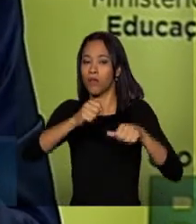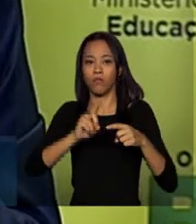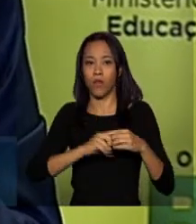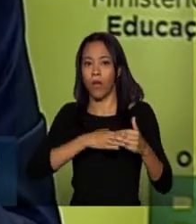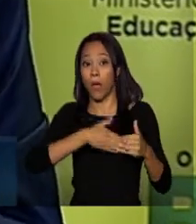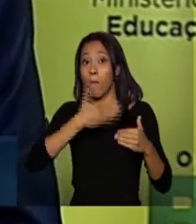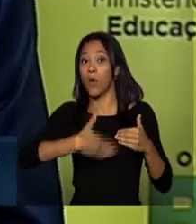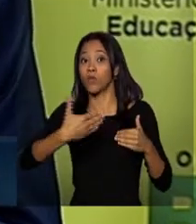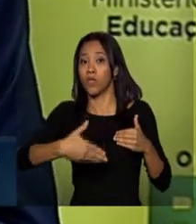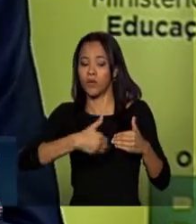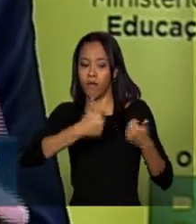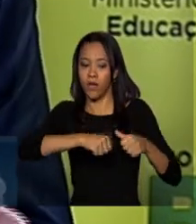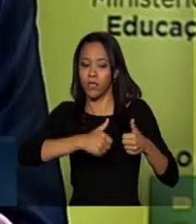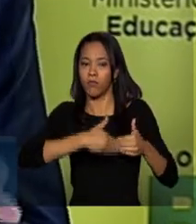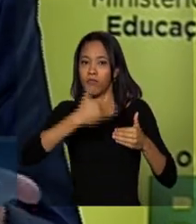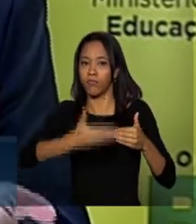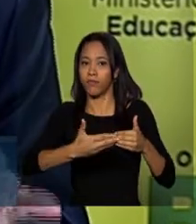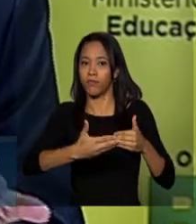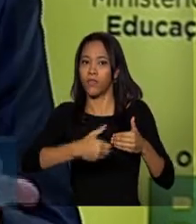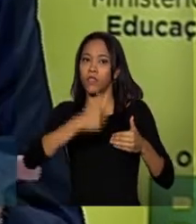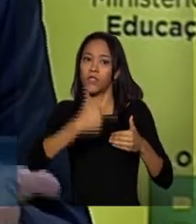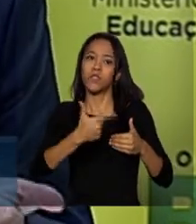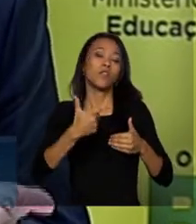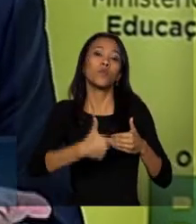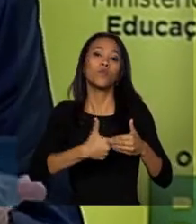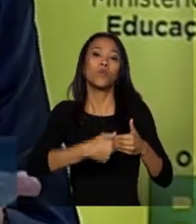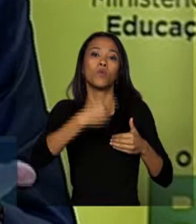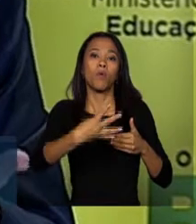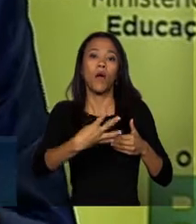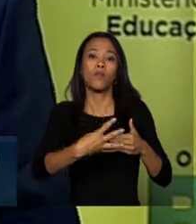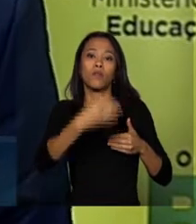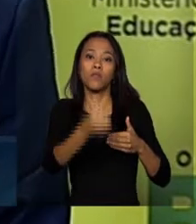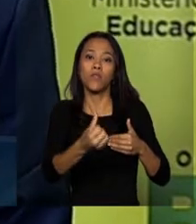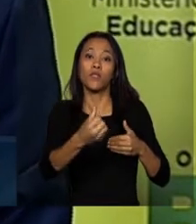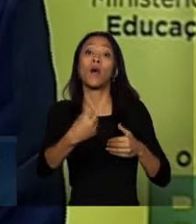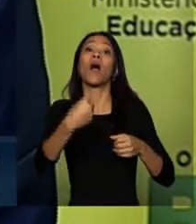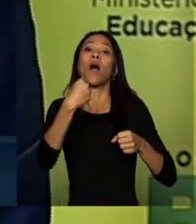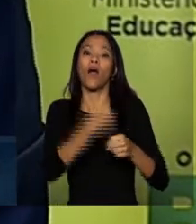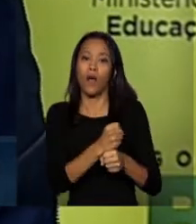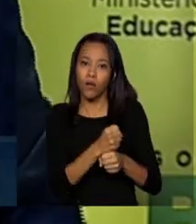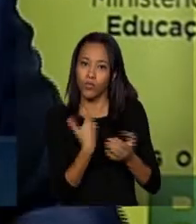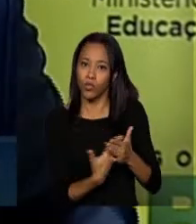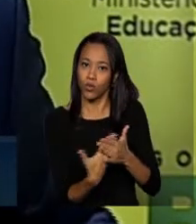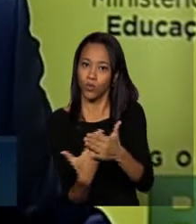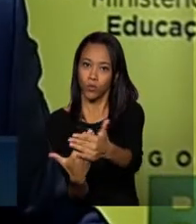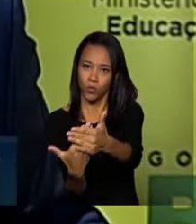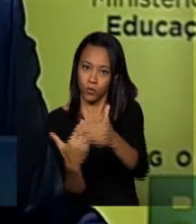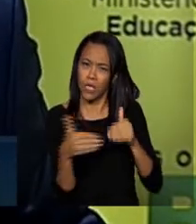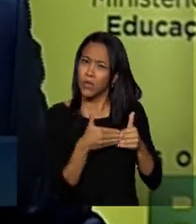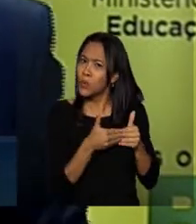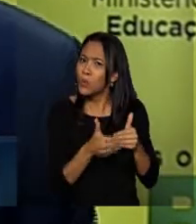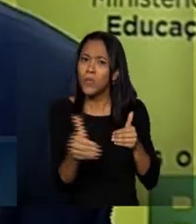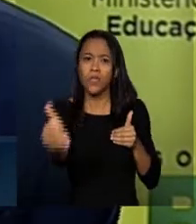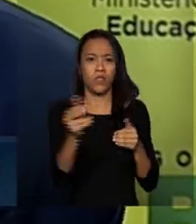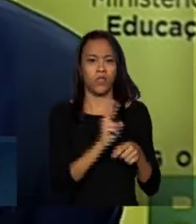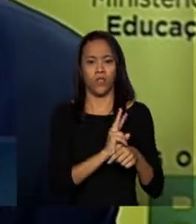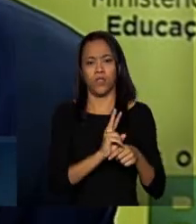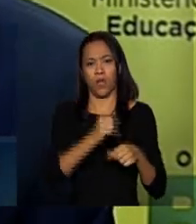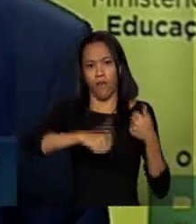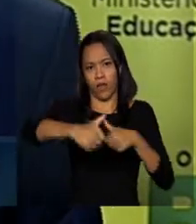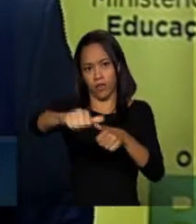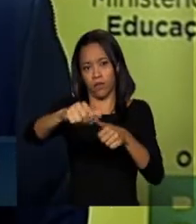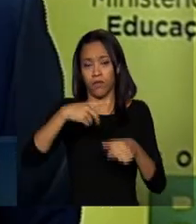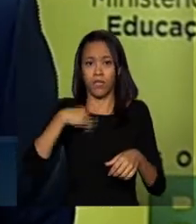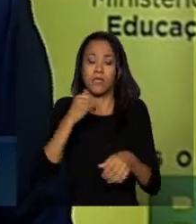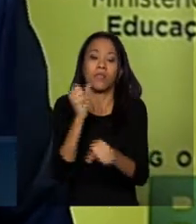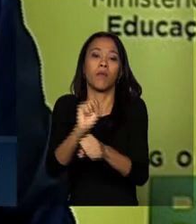seriada. Ela é feita a cada do segundo, no quarto, no sexto ano. Então, se a gente identificar problemas, nós não vamos esperar o aluno